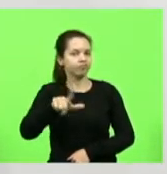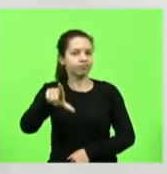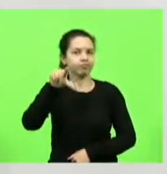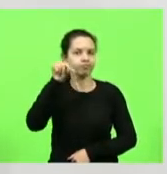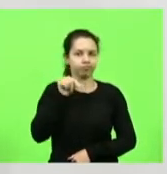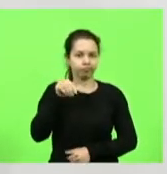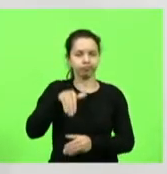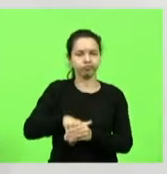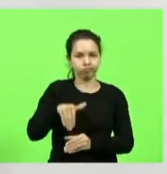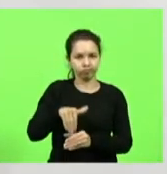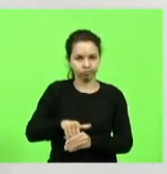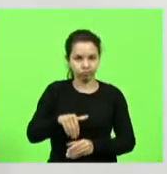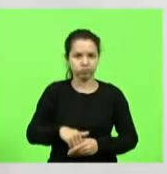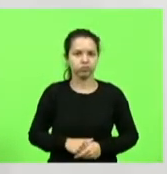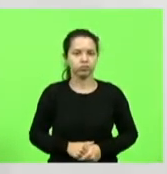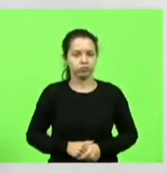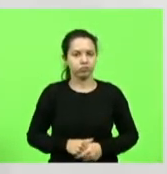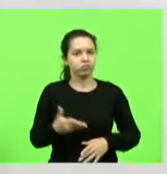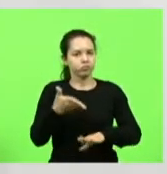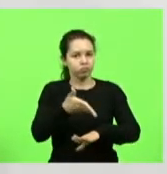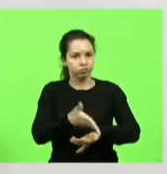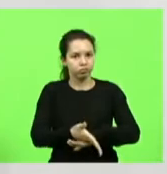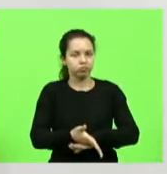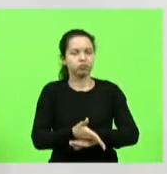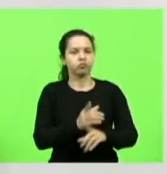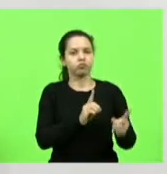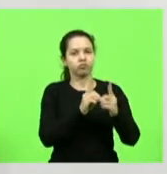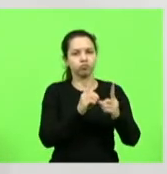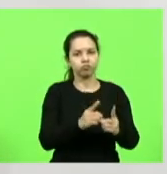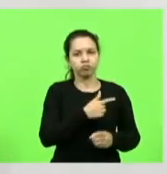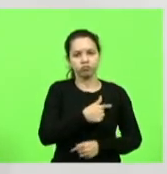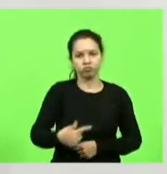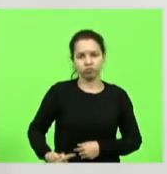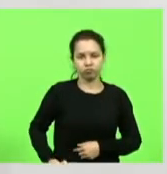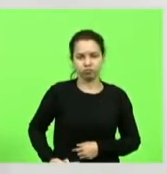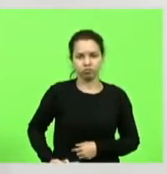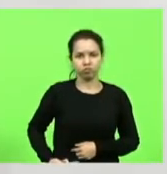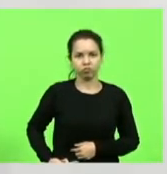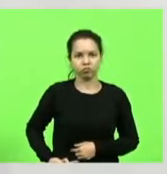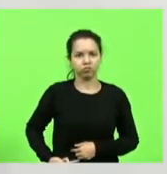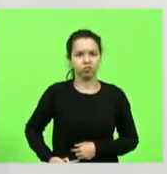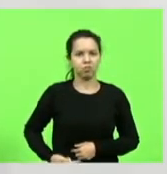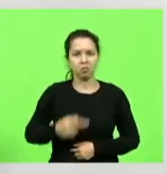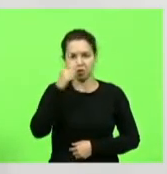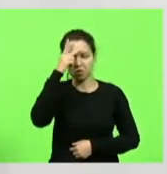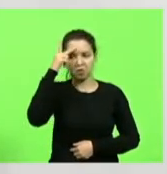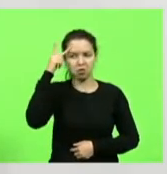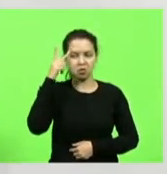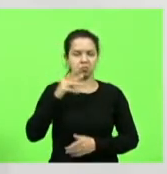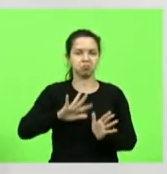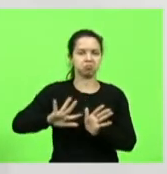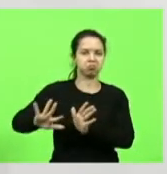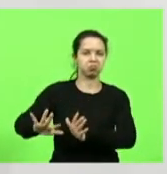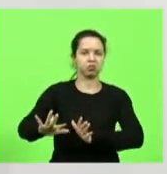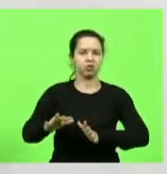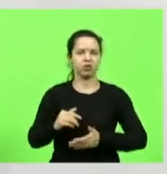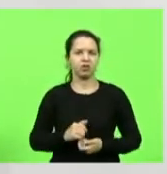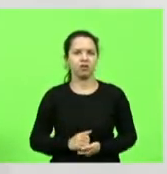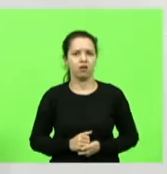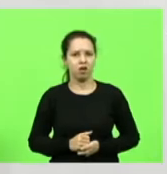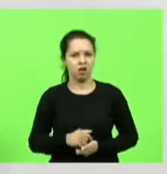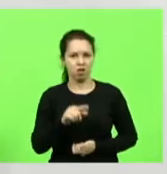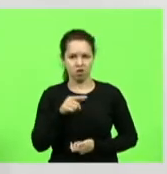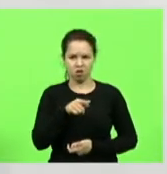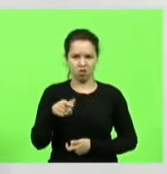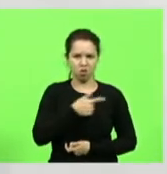bem. Ia lá, recebia o governador e não era nem mencionado. Ninguém do governo me pediu para não pedir vista. Ninguém